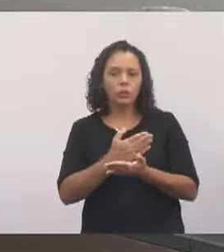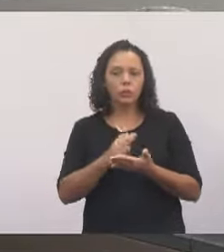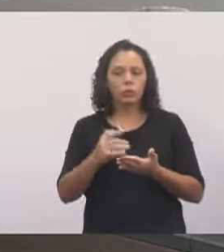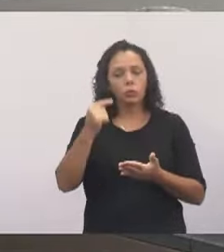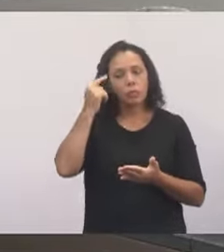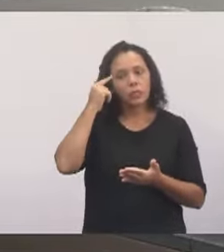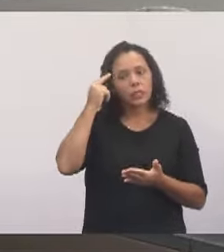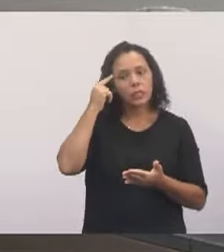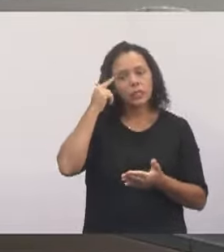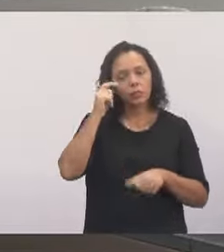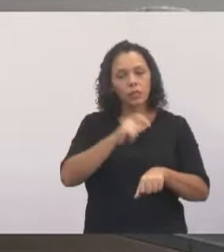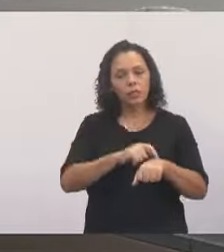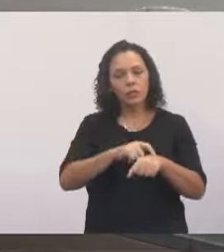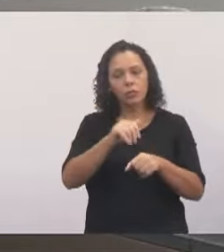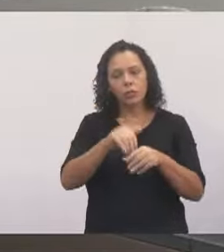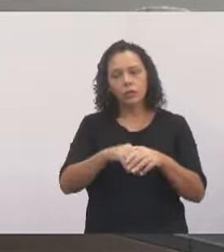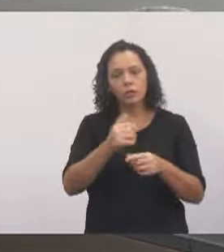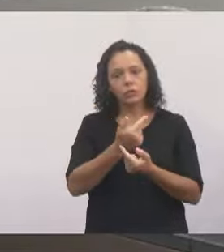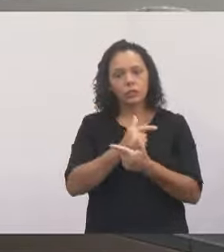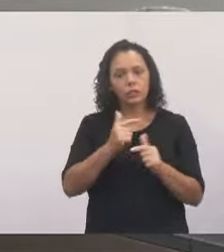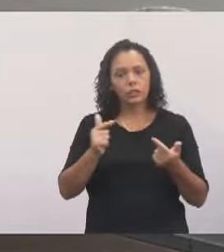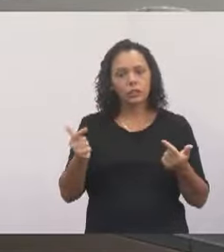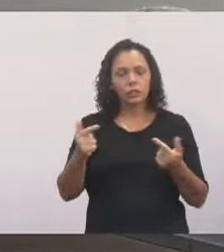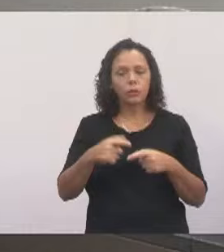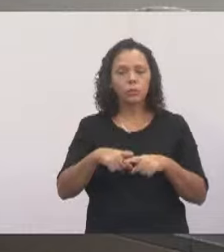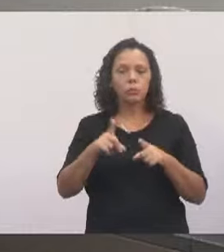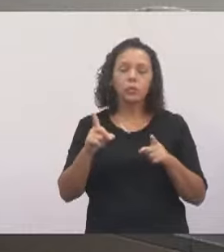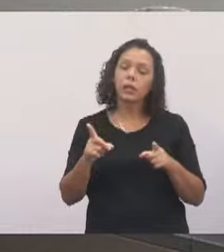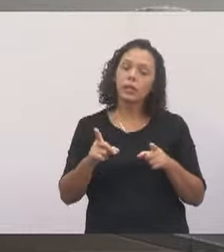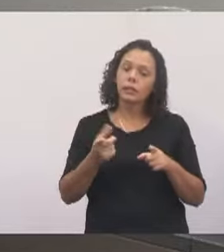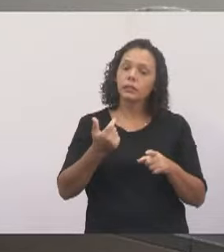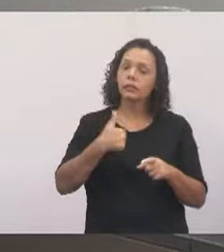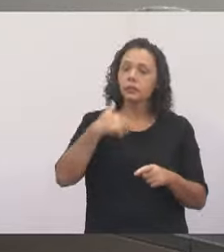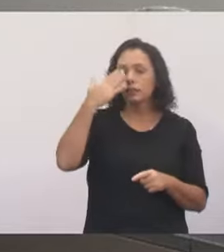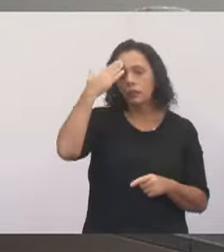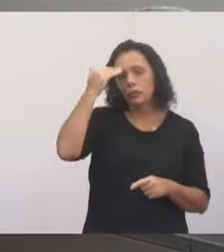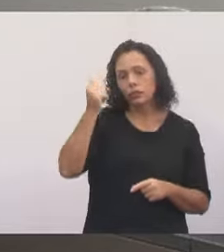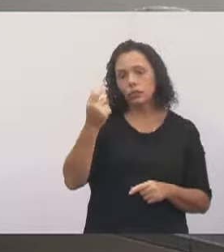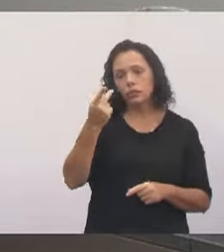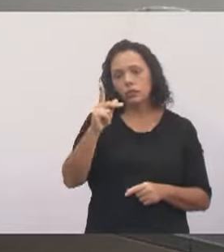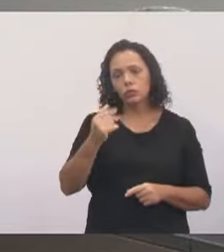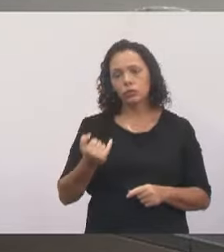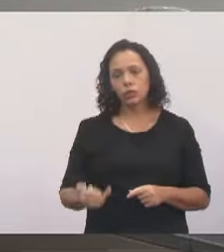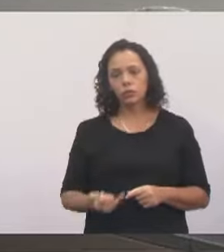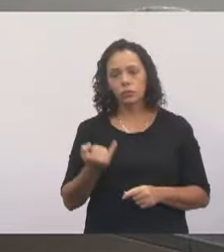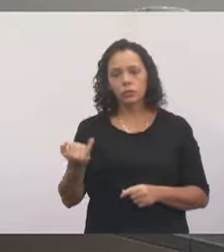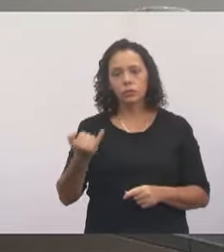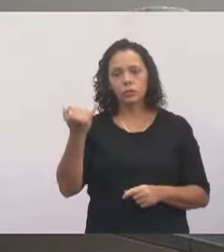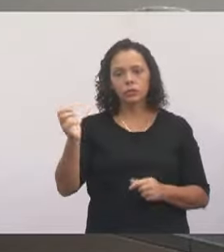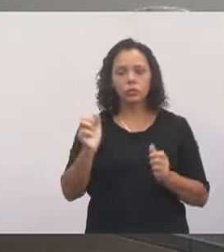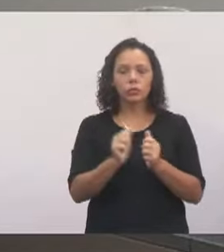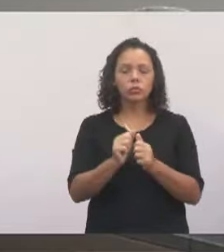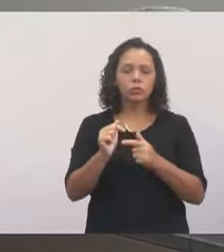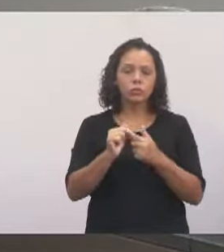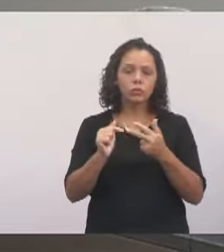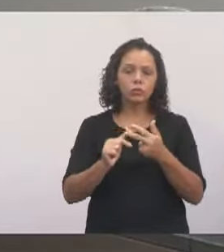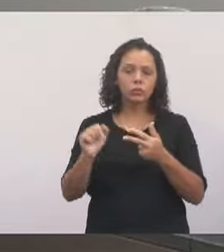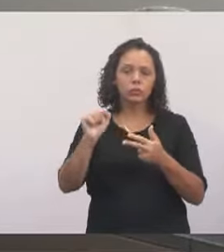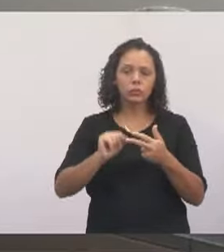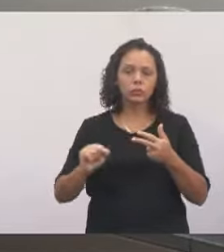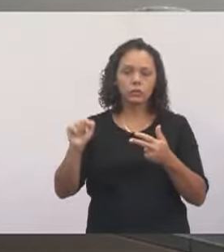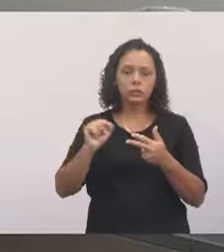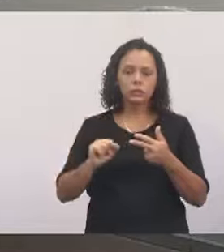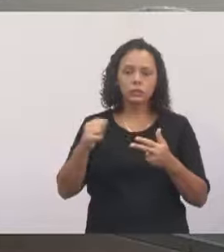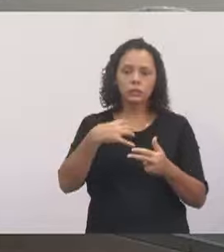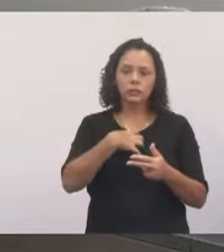daria tempo para ser votado. Mas com certeza, né, eu sei da importância que você teve para essas duas associações e sinta-se também